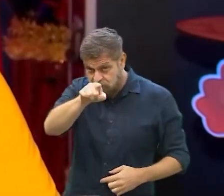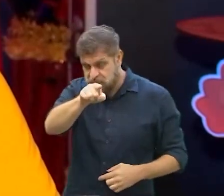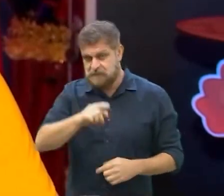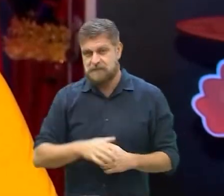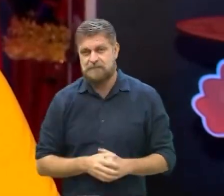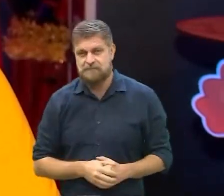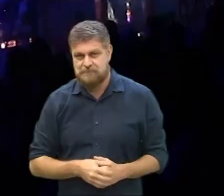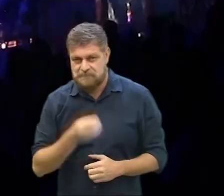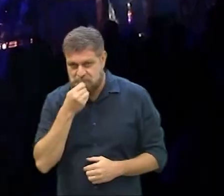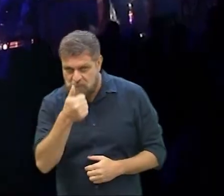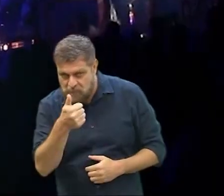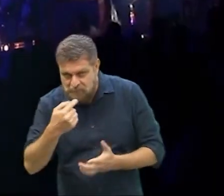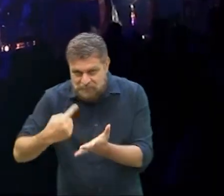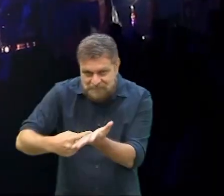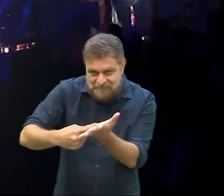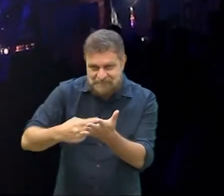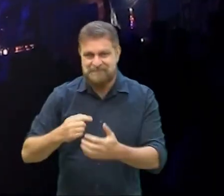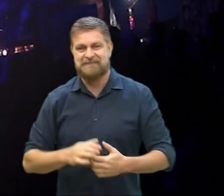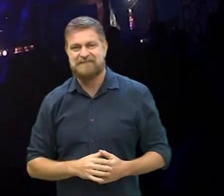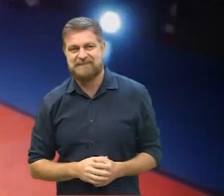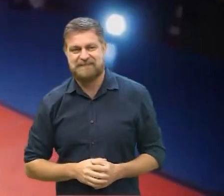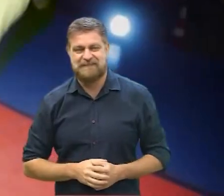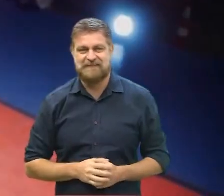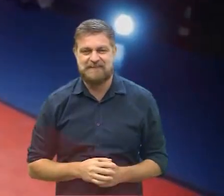vocês também, tá bom?